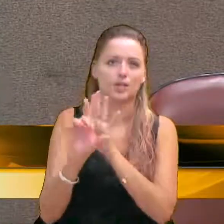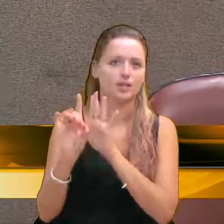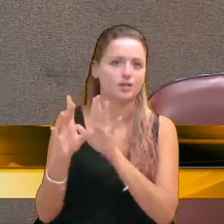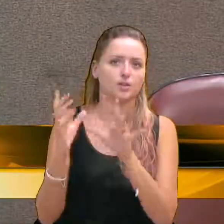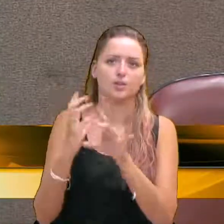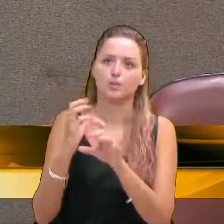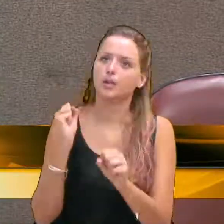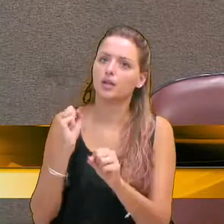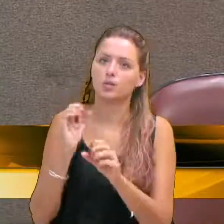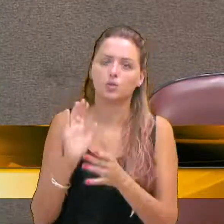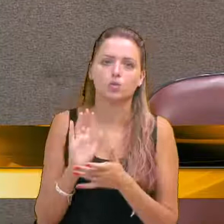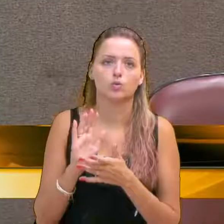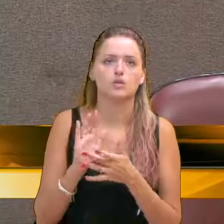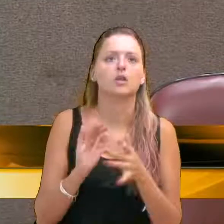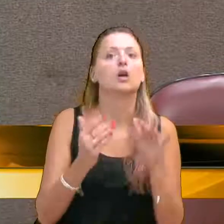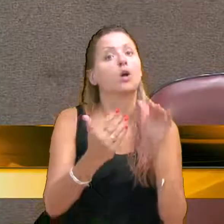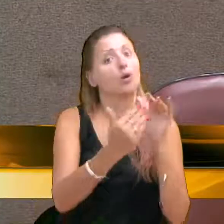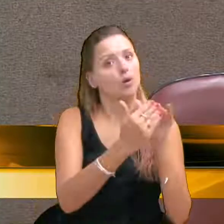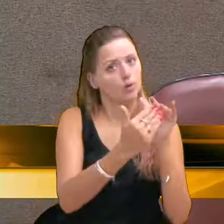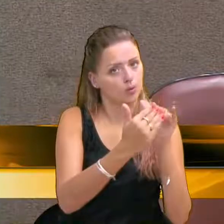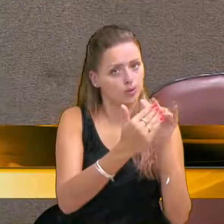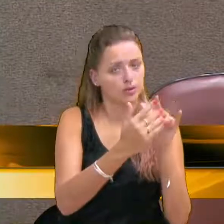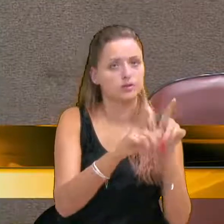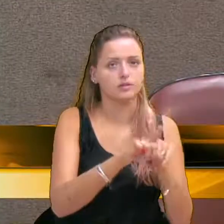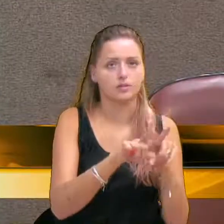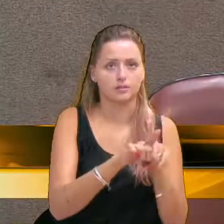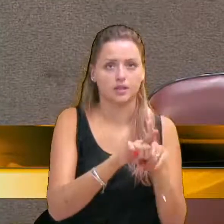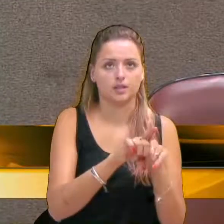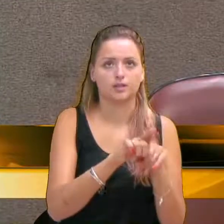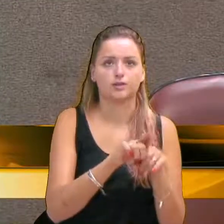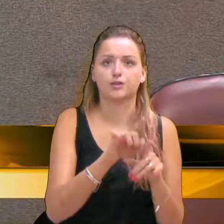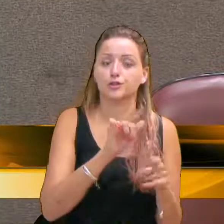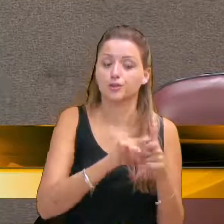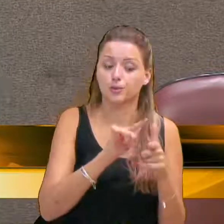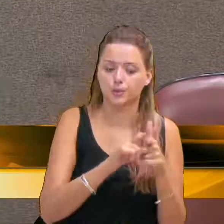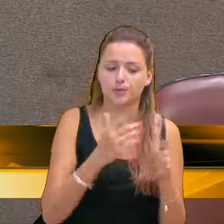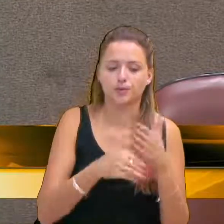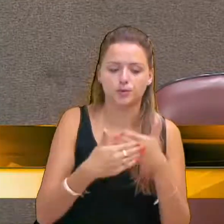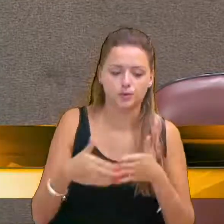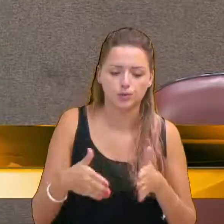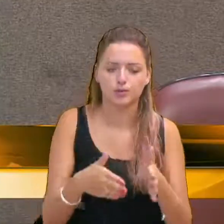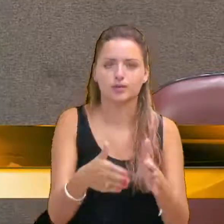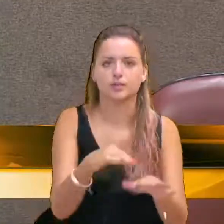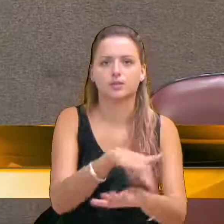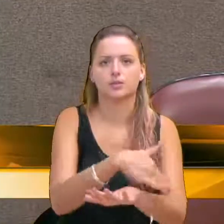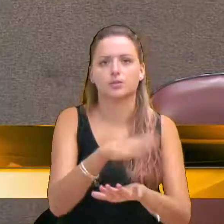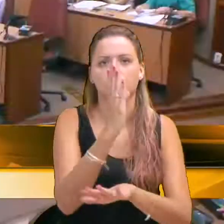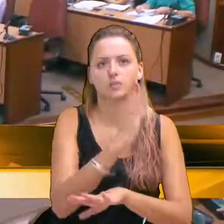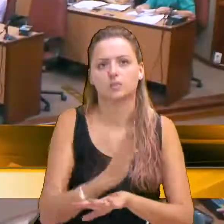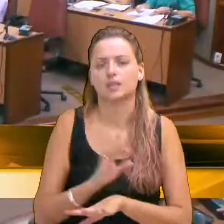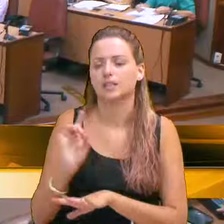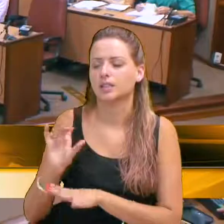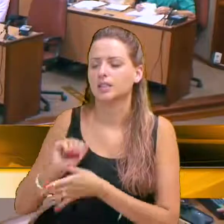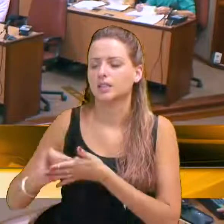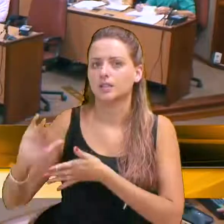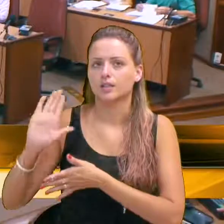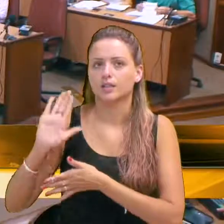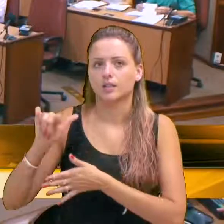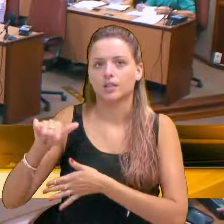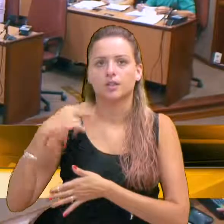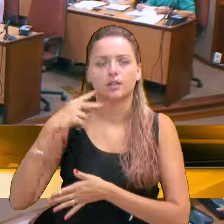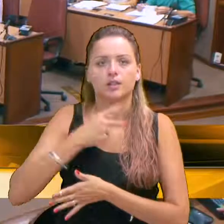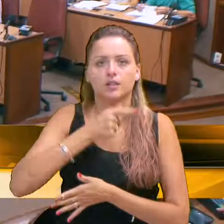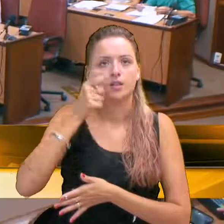arrecadatória, corroborando também com Vossa Excelência sobre os problemas das estradas brasileiras. Por favor, colega Adiló. Não, bem rápido, obrigado,